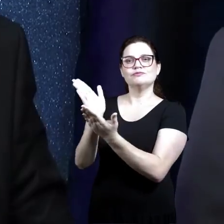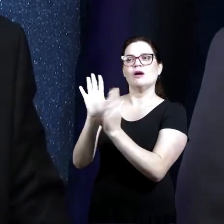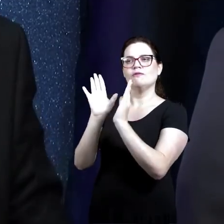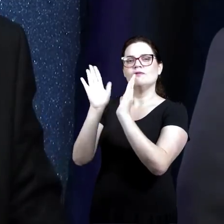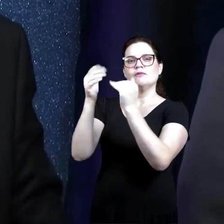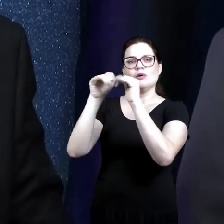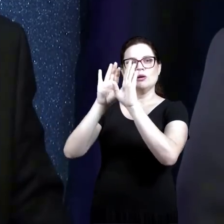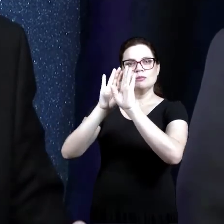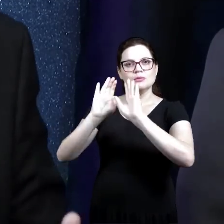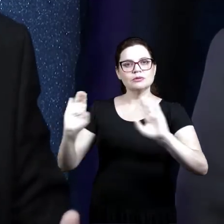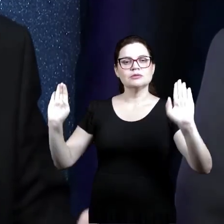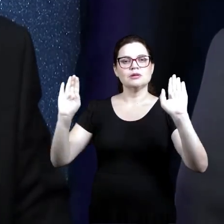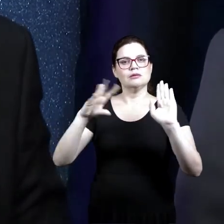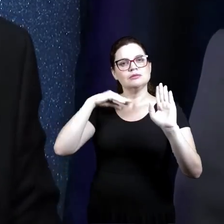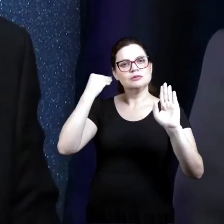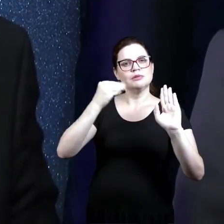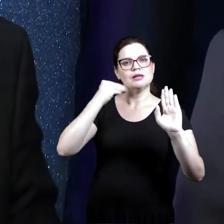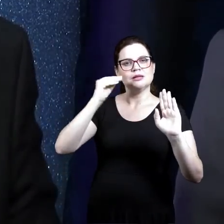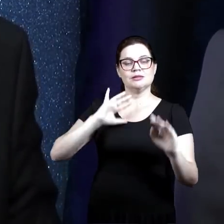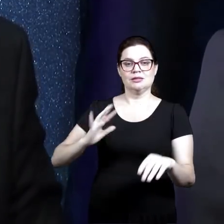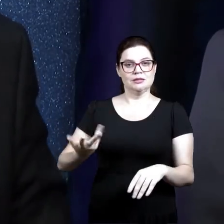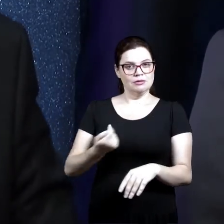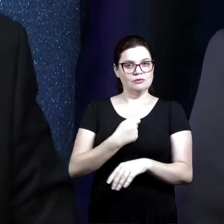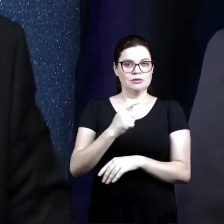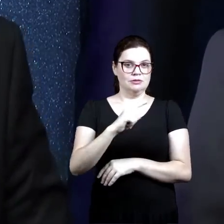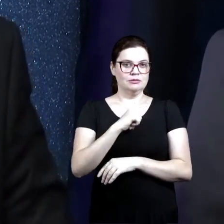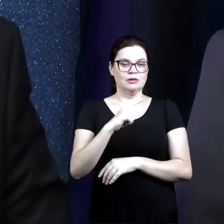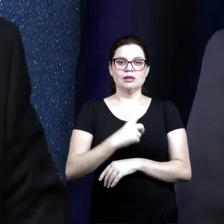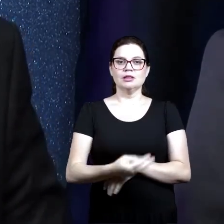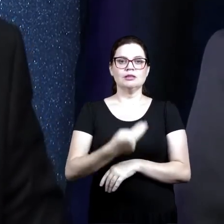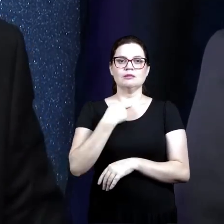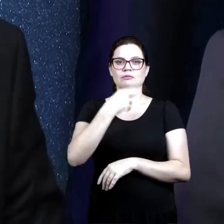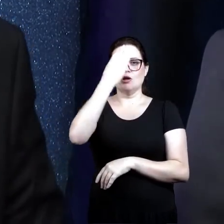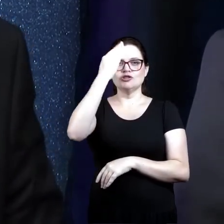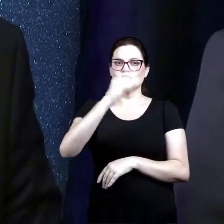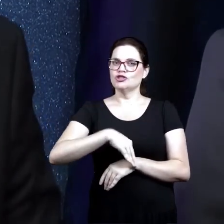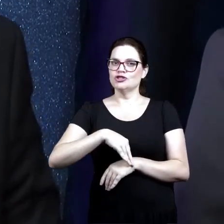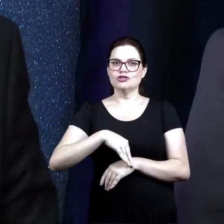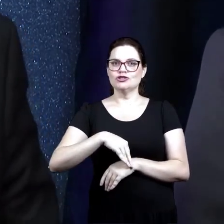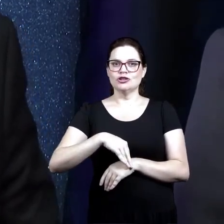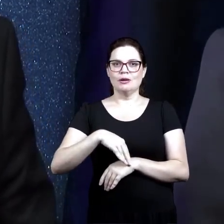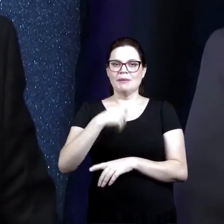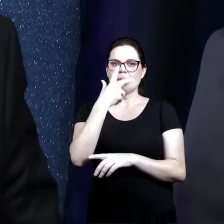terra prometida, que ele tem uma experiência de salvação, ele não pode parar no meio do